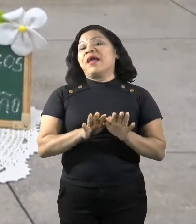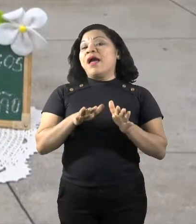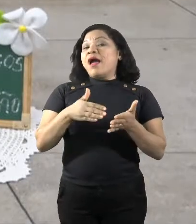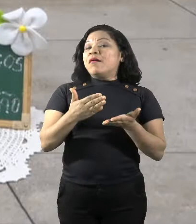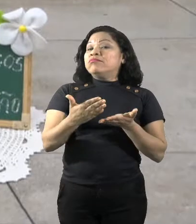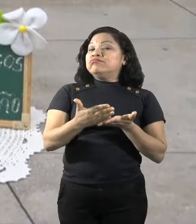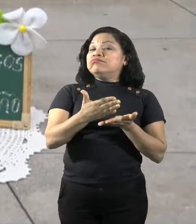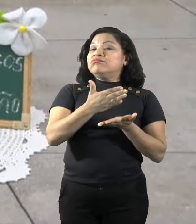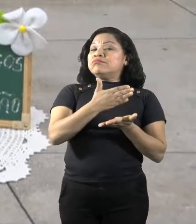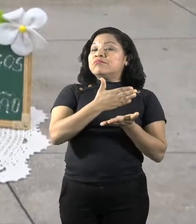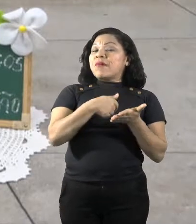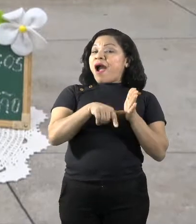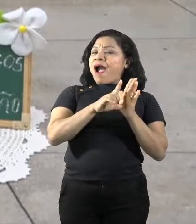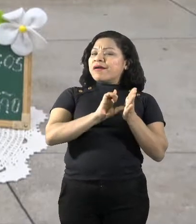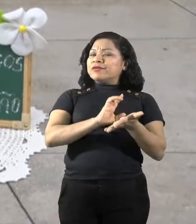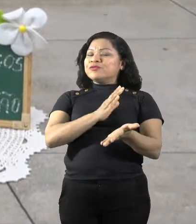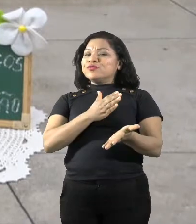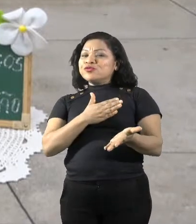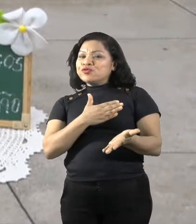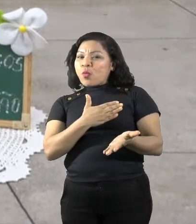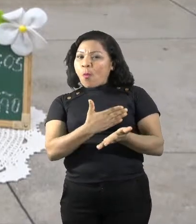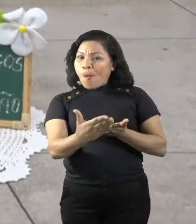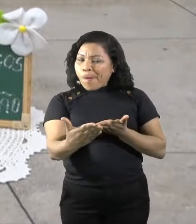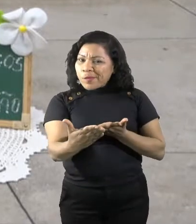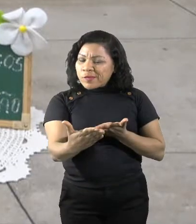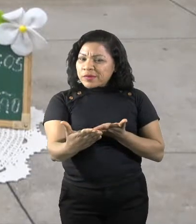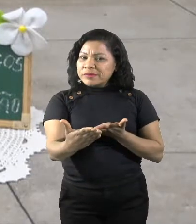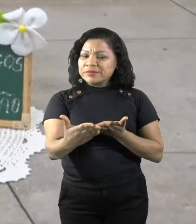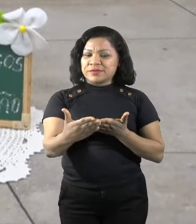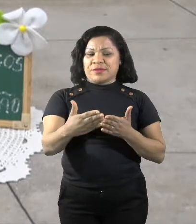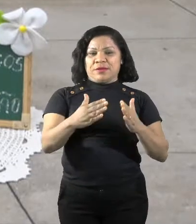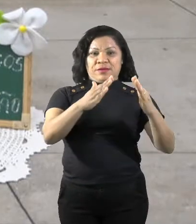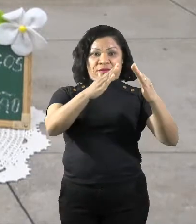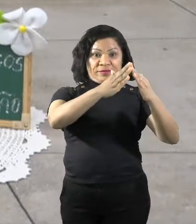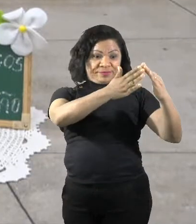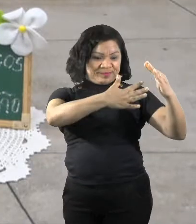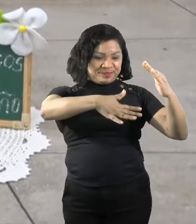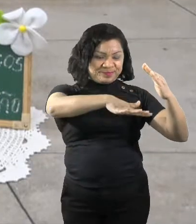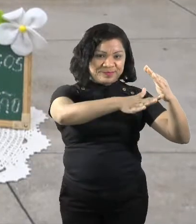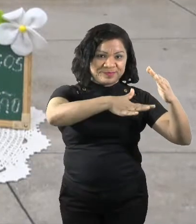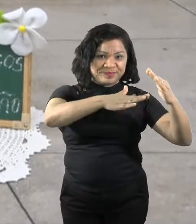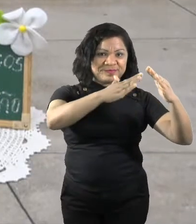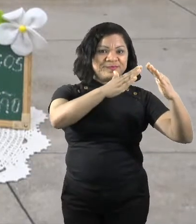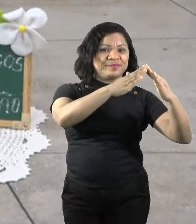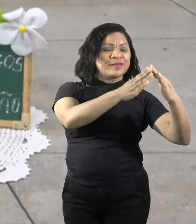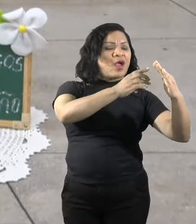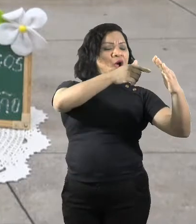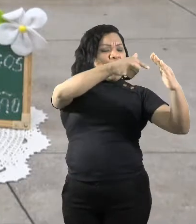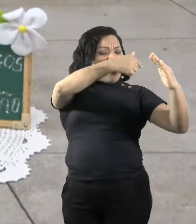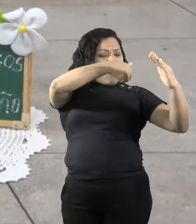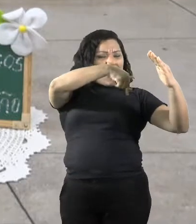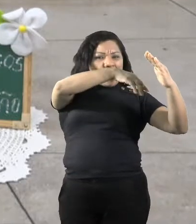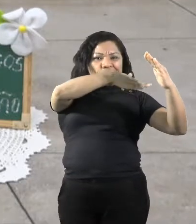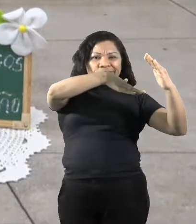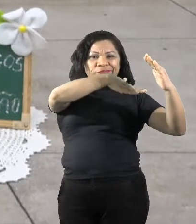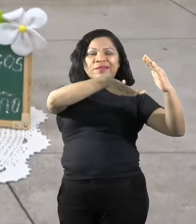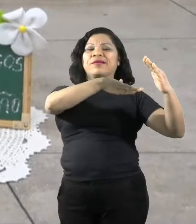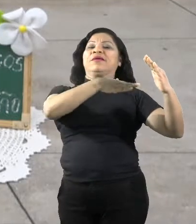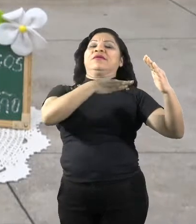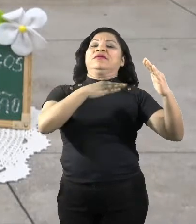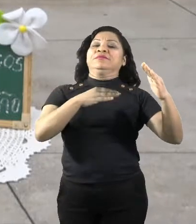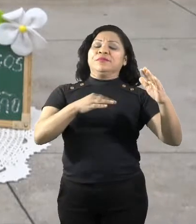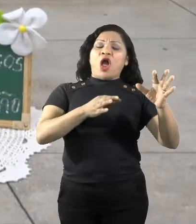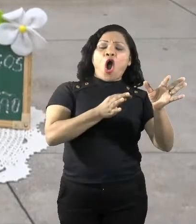de preferência na sua área, no quintal, monte o ambiente, leve os objetos